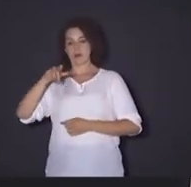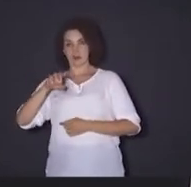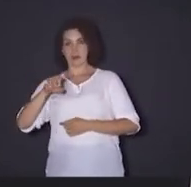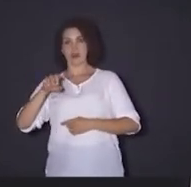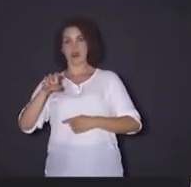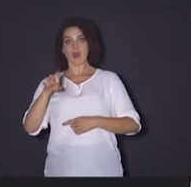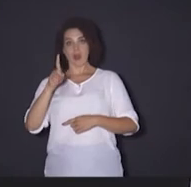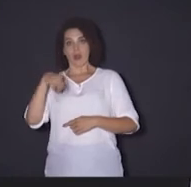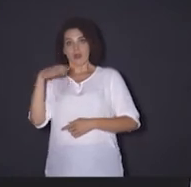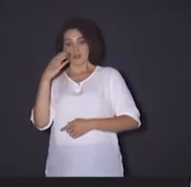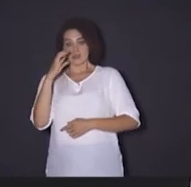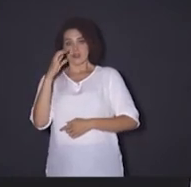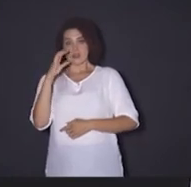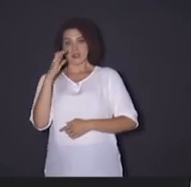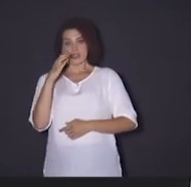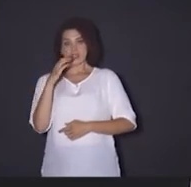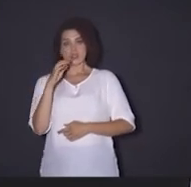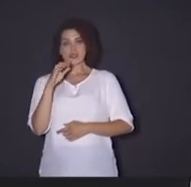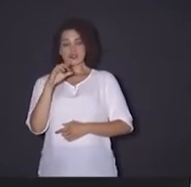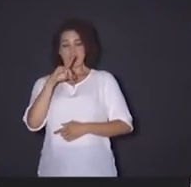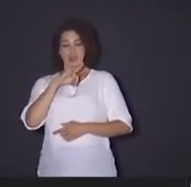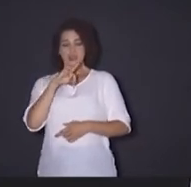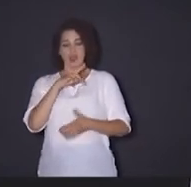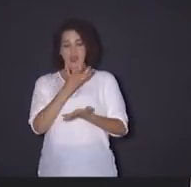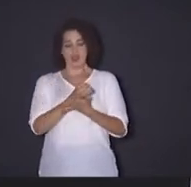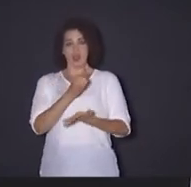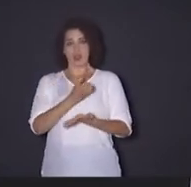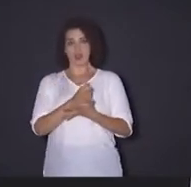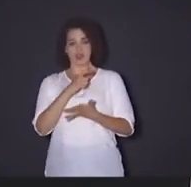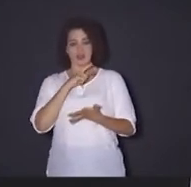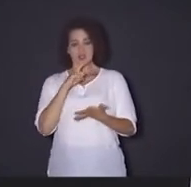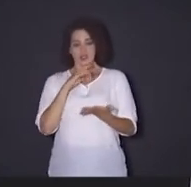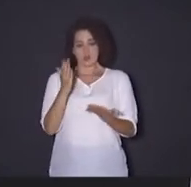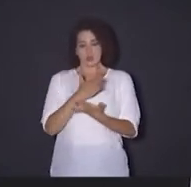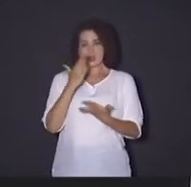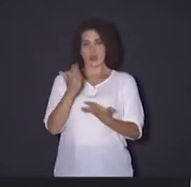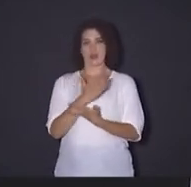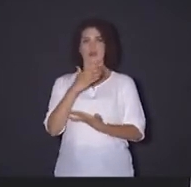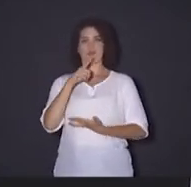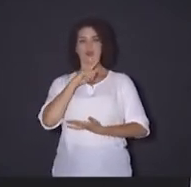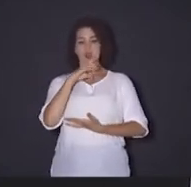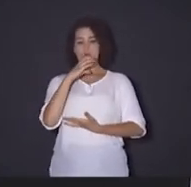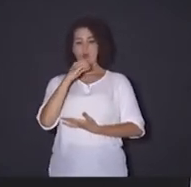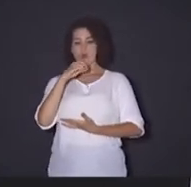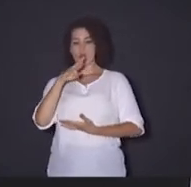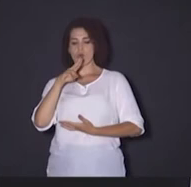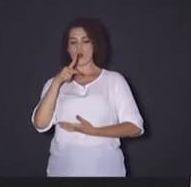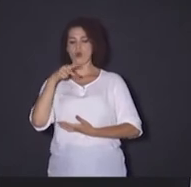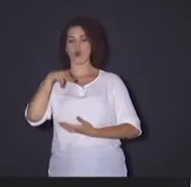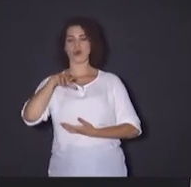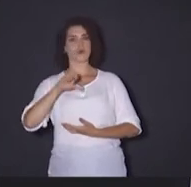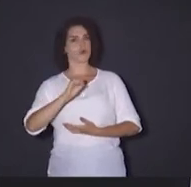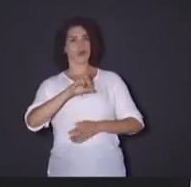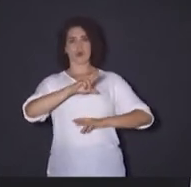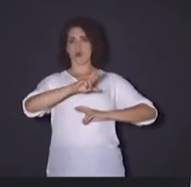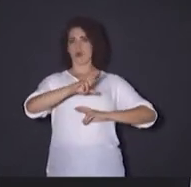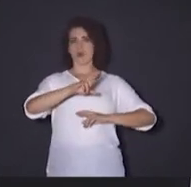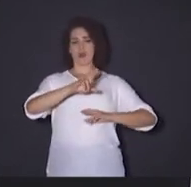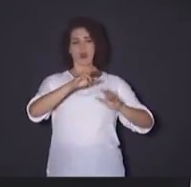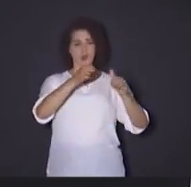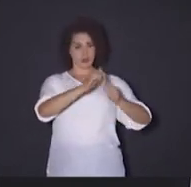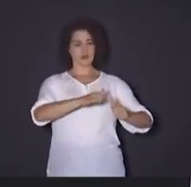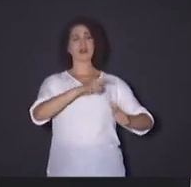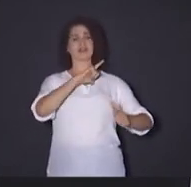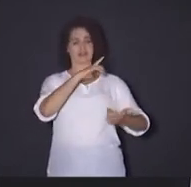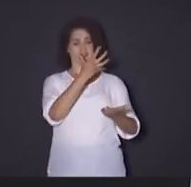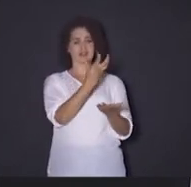cientistas eles tinham registro deles tem um livro a gente tem um corpus não é verdade que o candomblé não tem registro que a